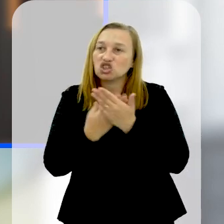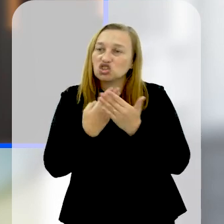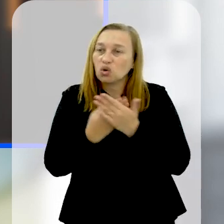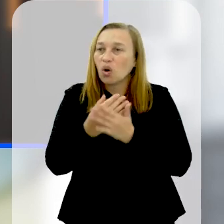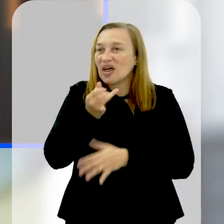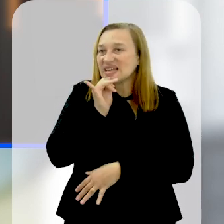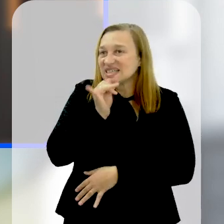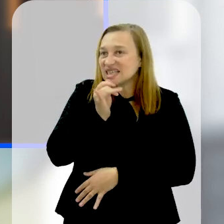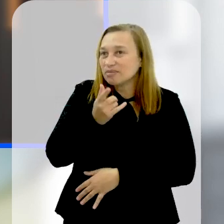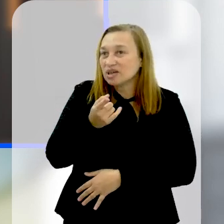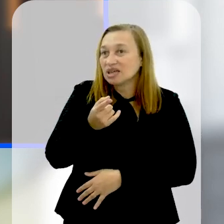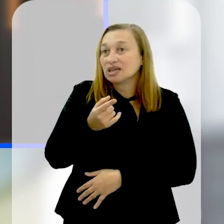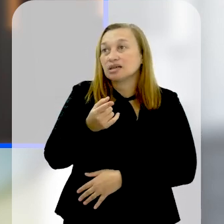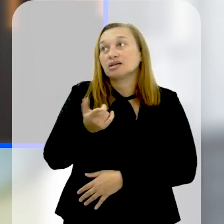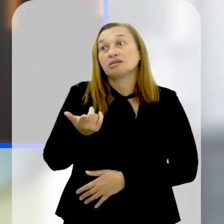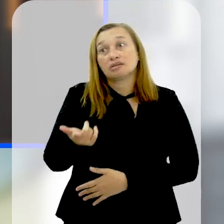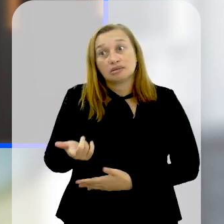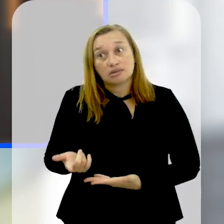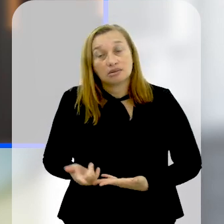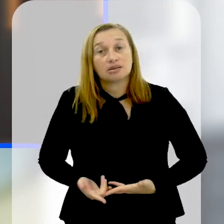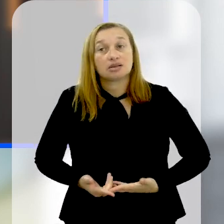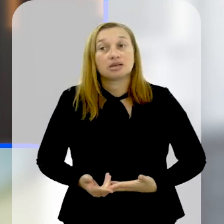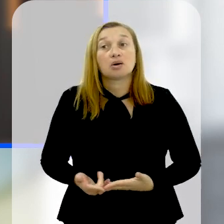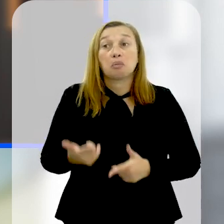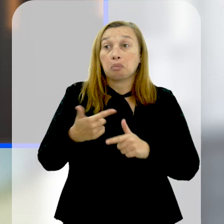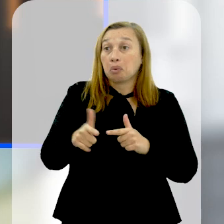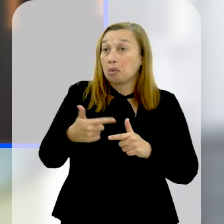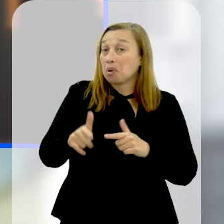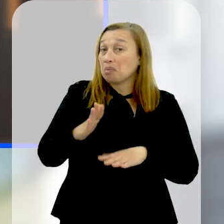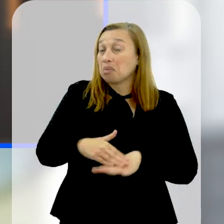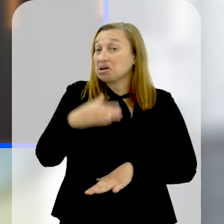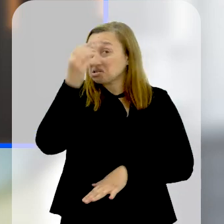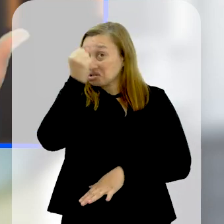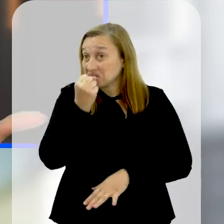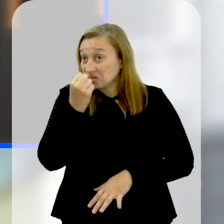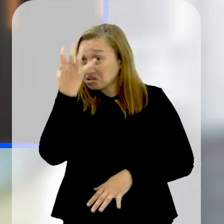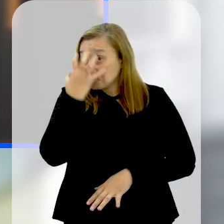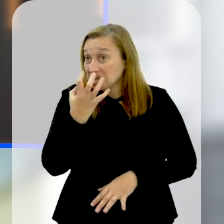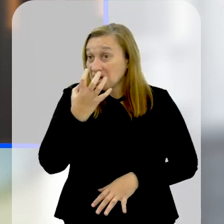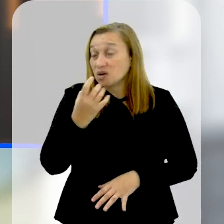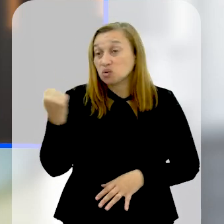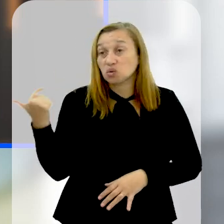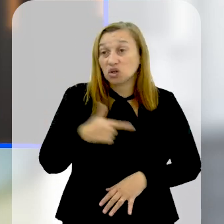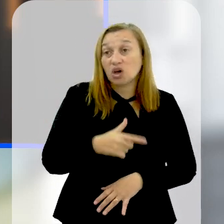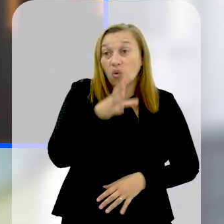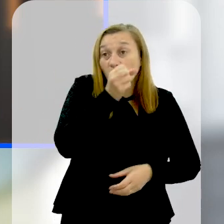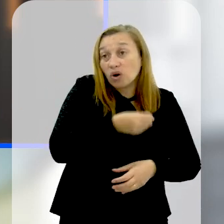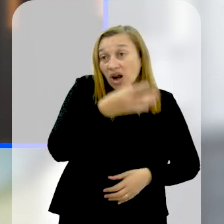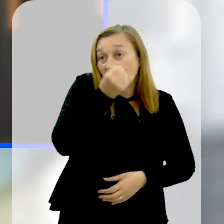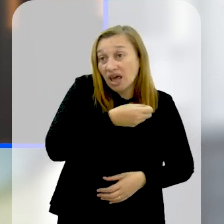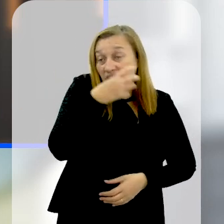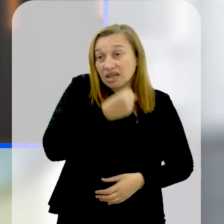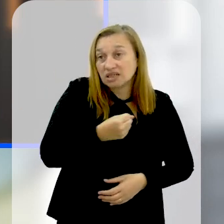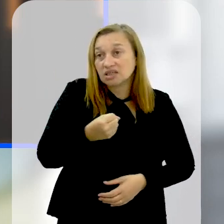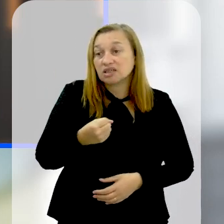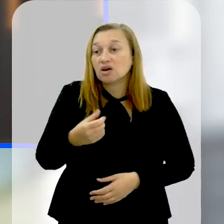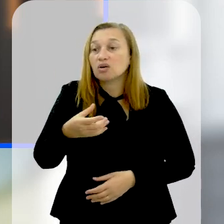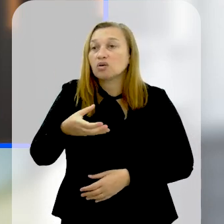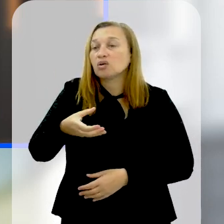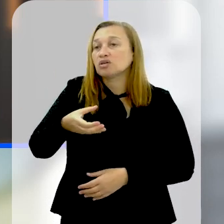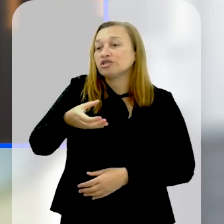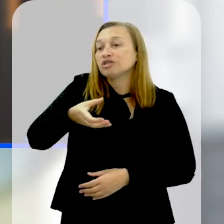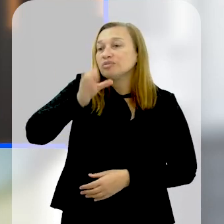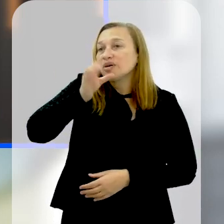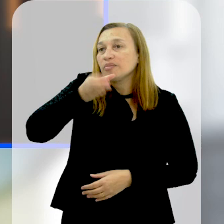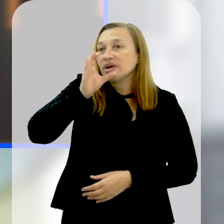por exemplo, a gente sai até para um problema mais grave ainda do que o leite, que são as